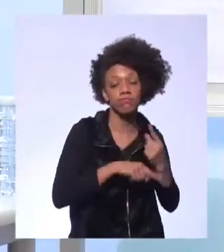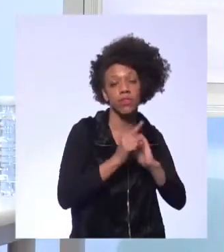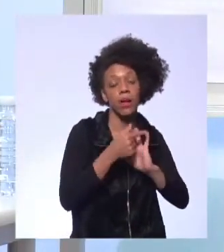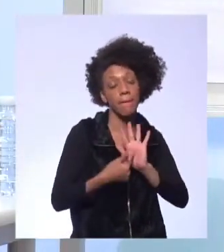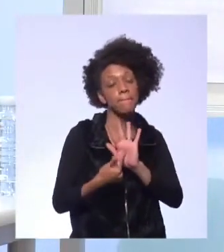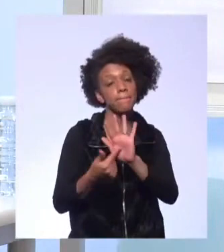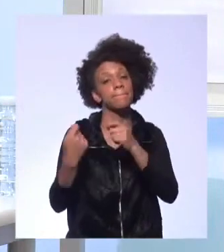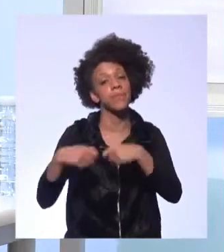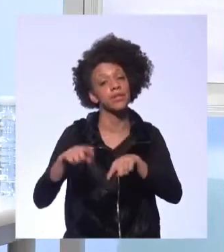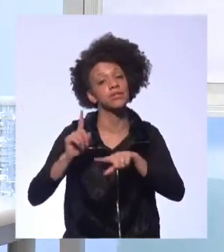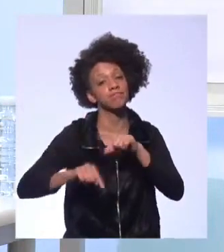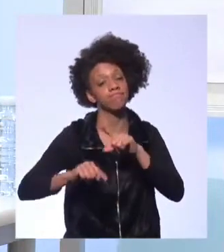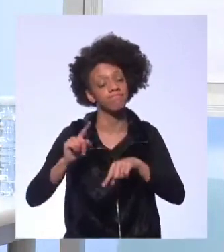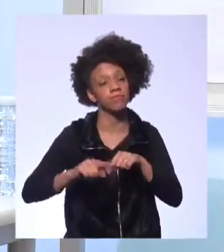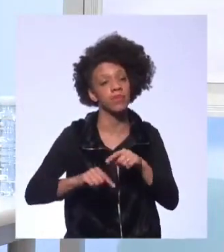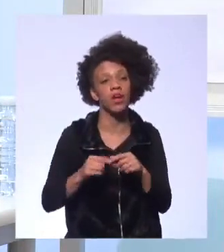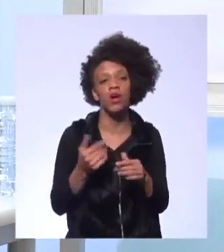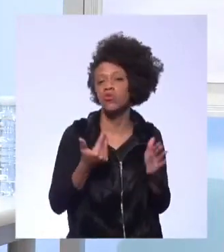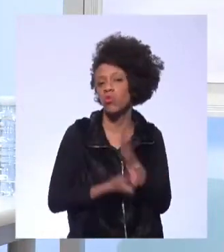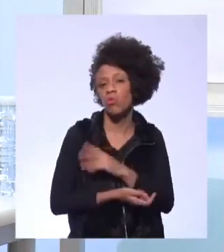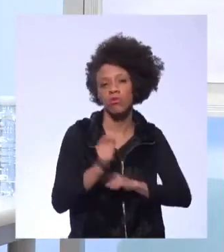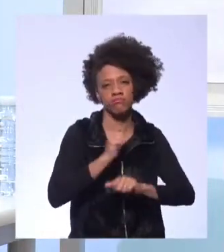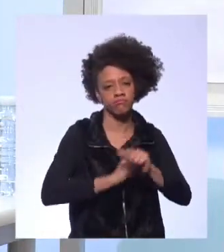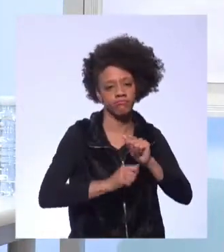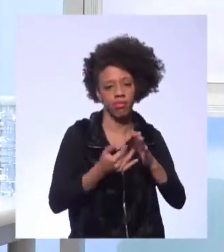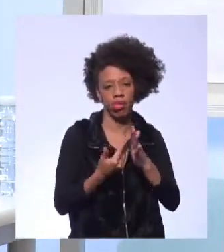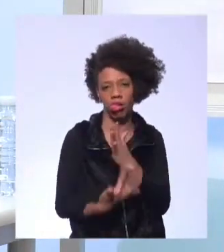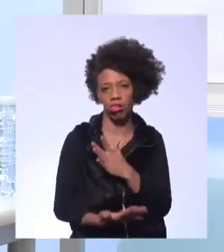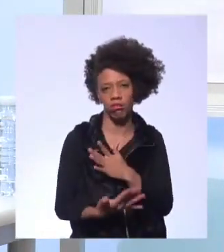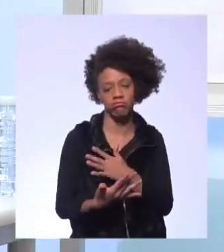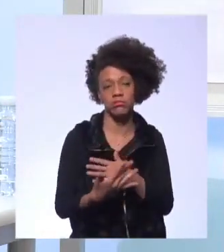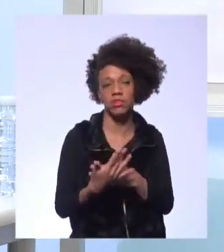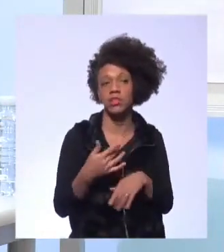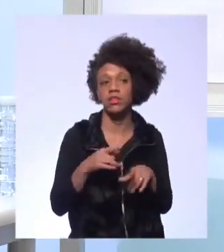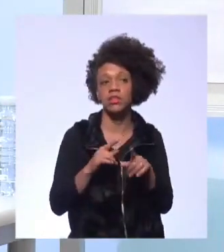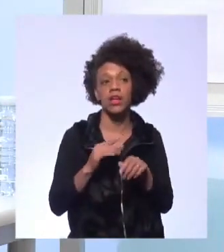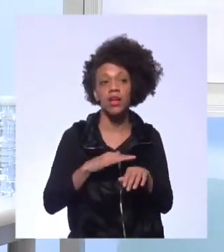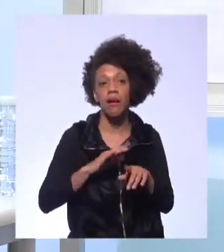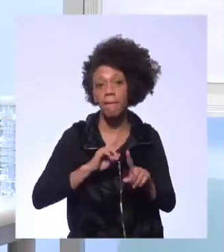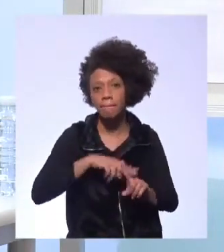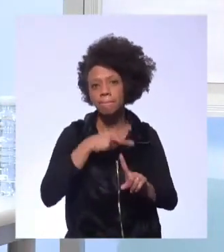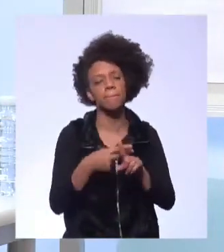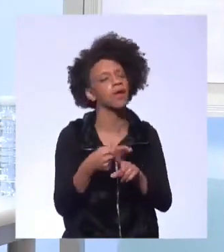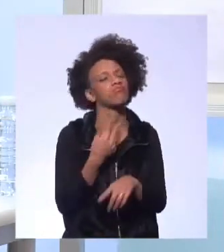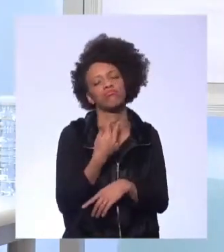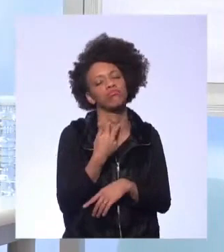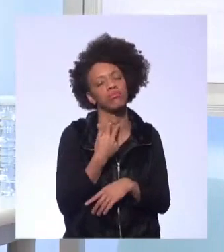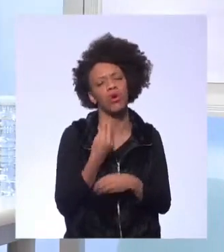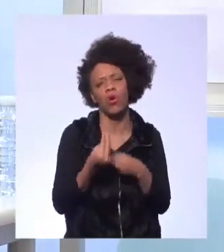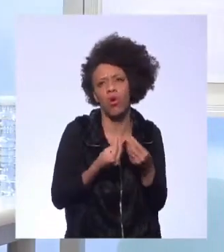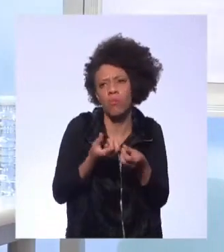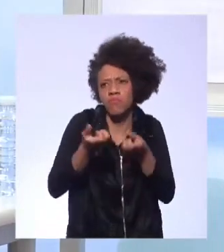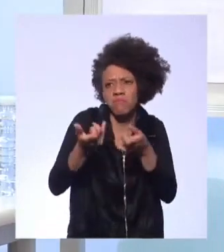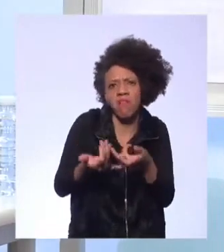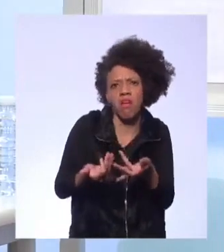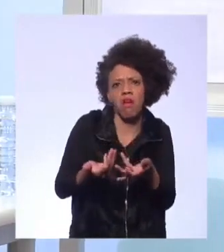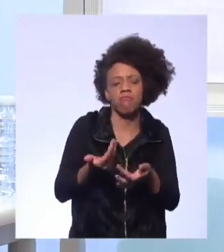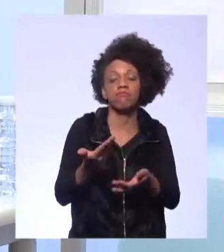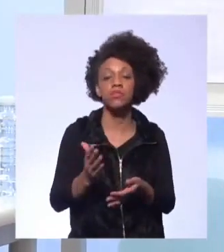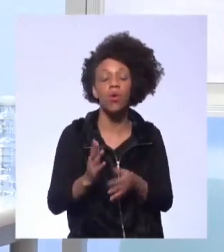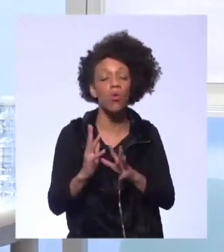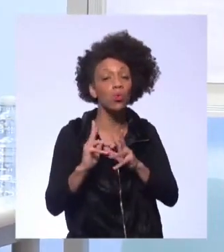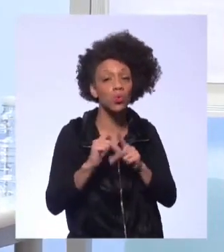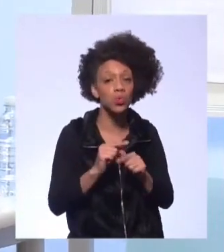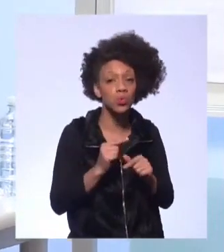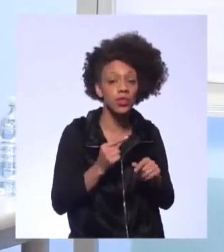no produto. Eu não posso perder átomo no meio do caminho. E nem ter átomo a mais. Como que eu vou aparecer átomo de um lugar que eu não sei de onde eu tirei? Então, tudo que